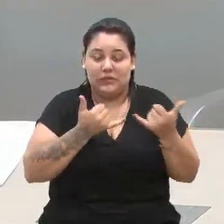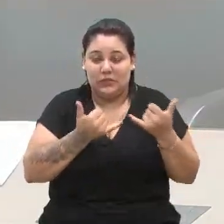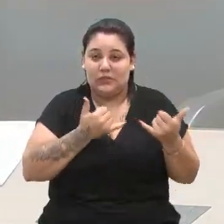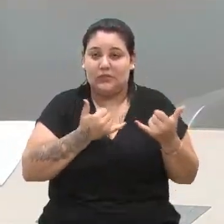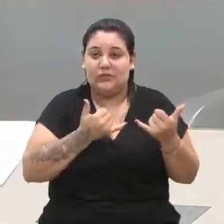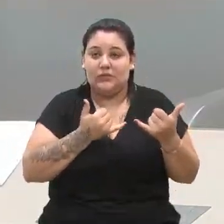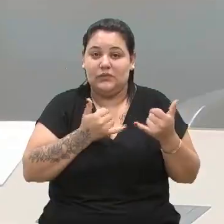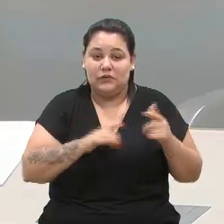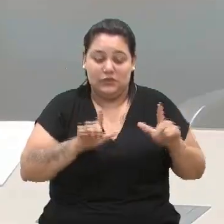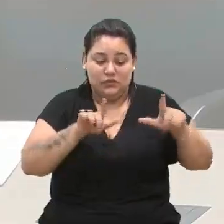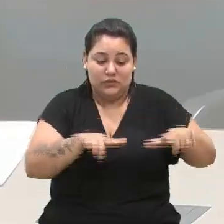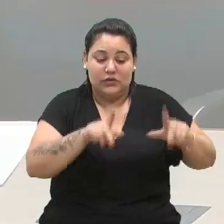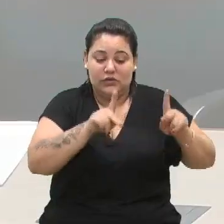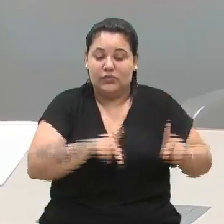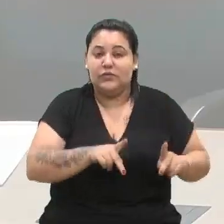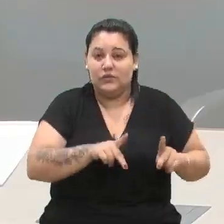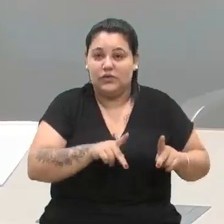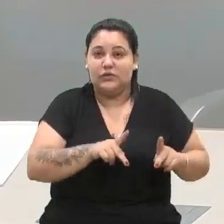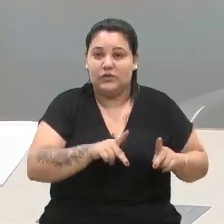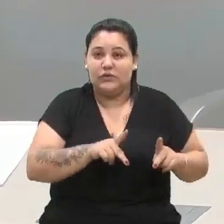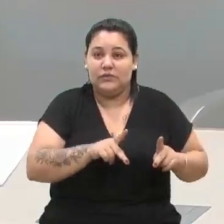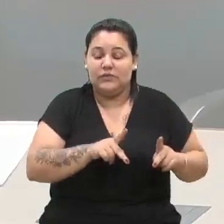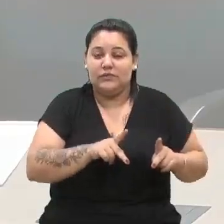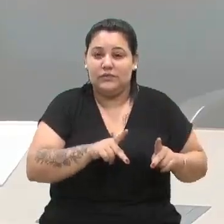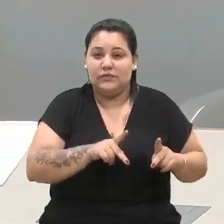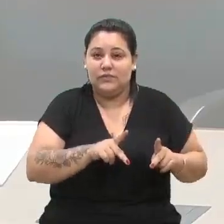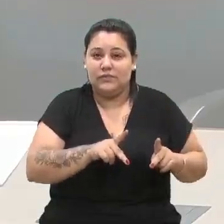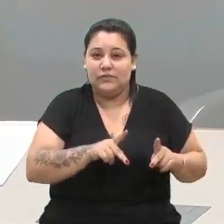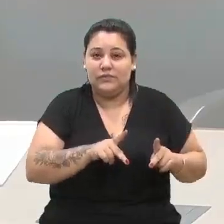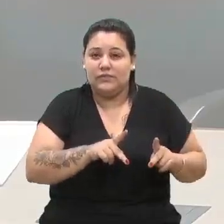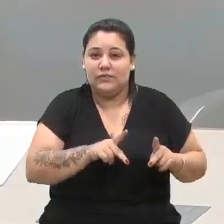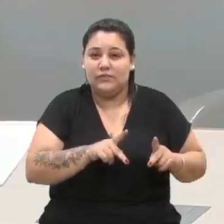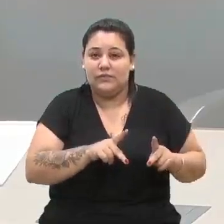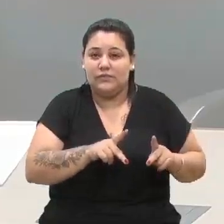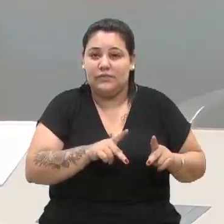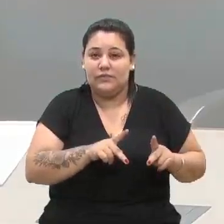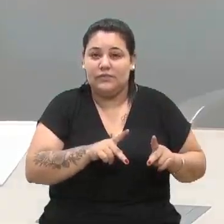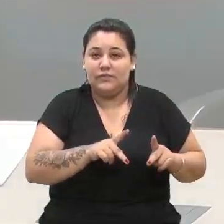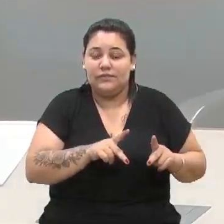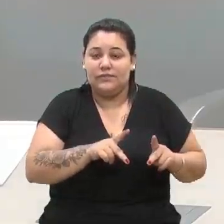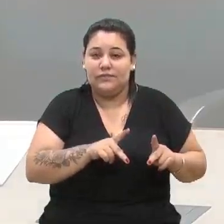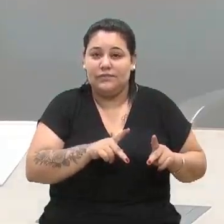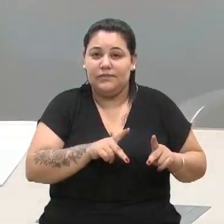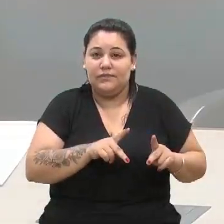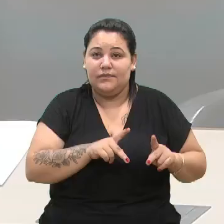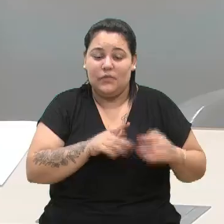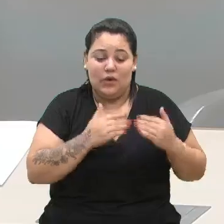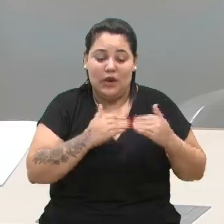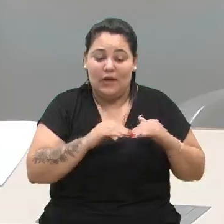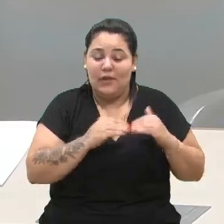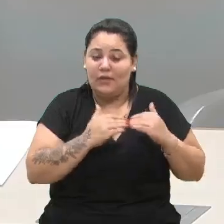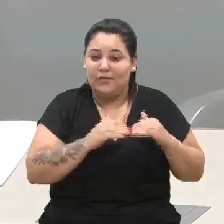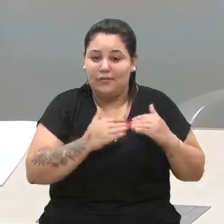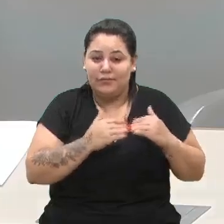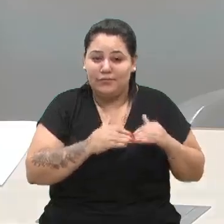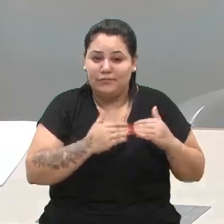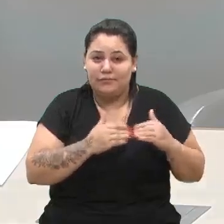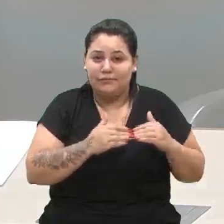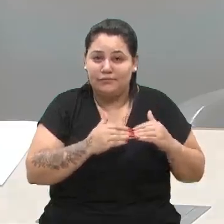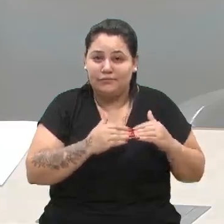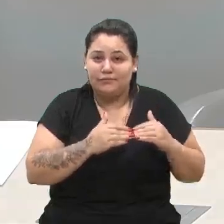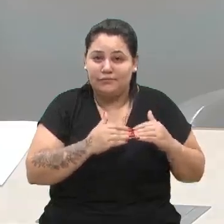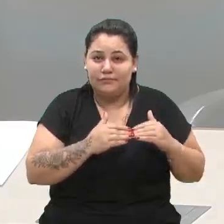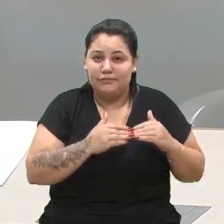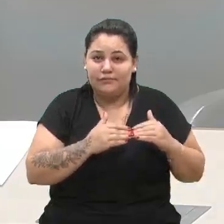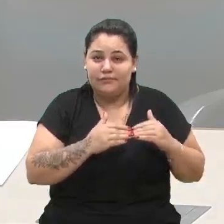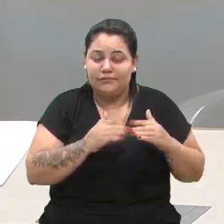um lugar de pessoas esclarecidas, praticamente um meio caminhão, professor, de persiana